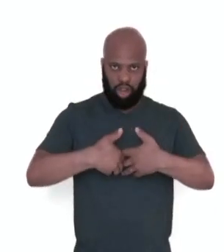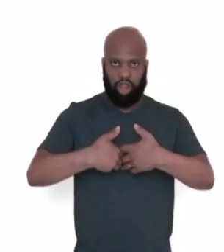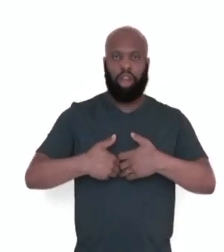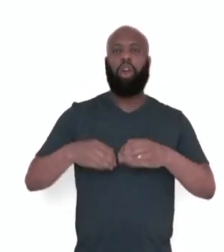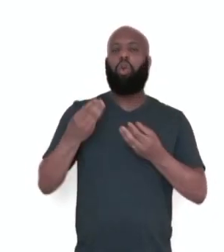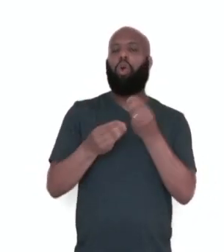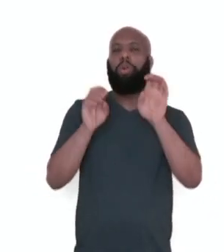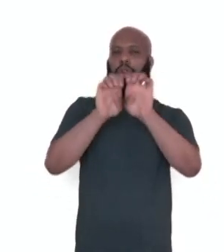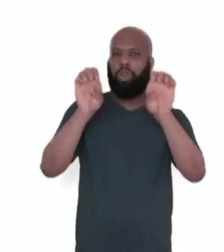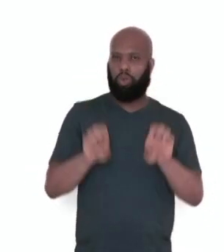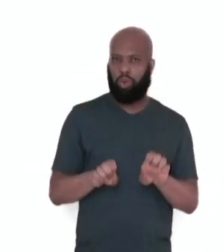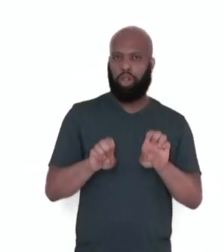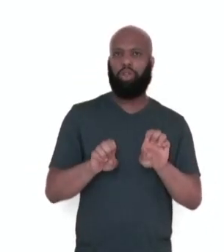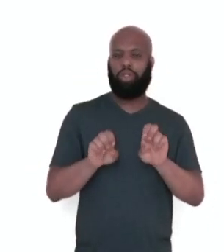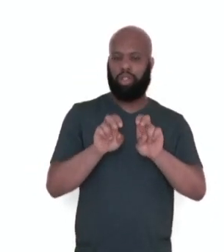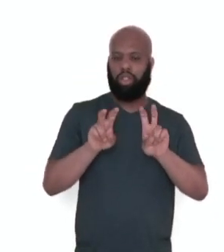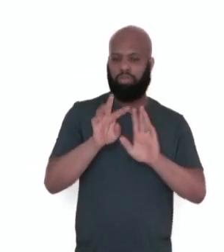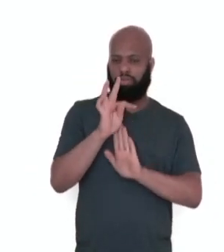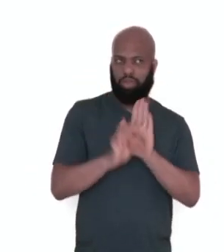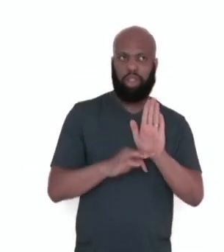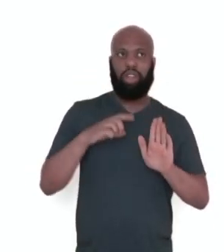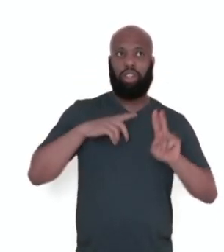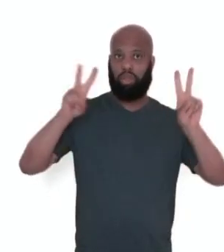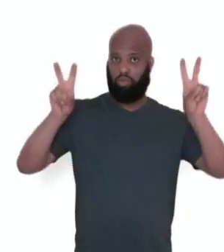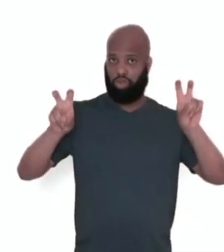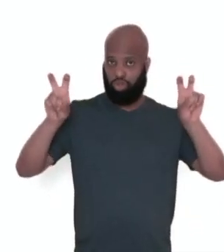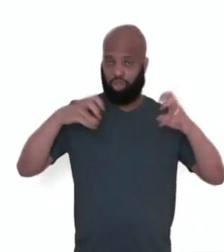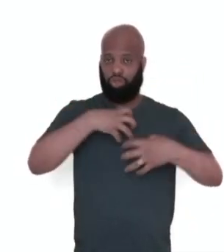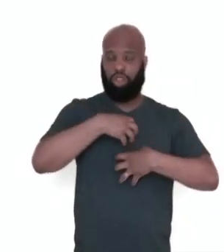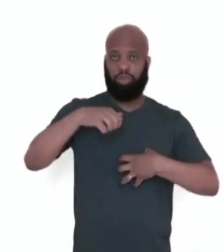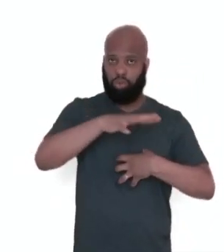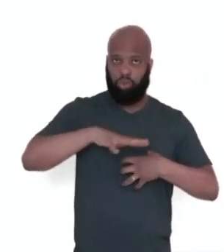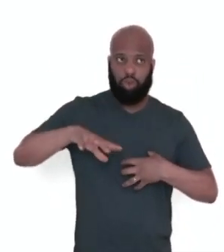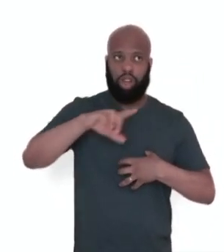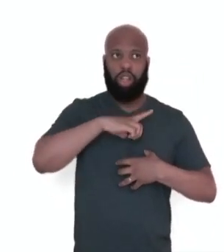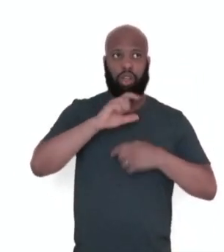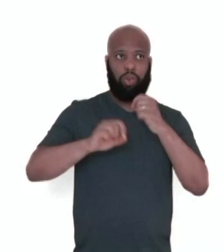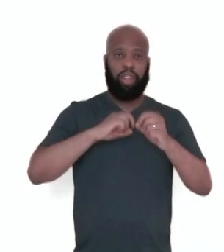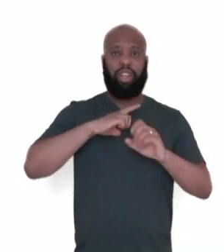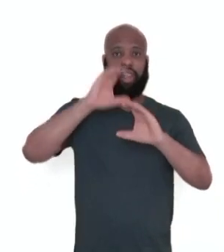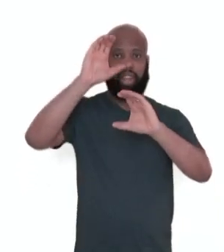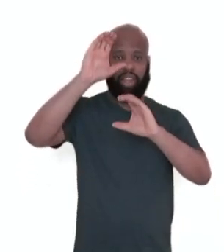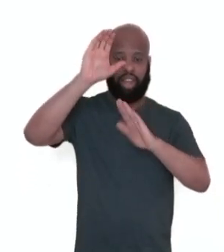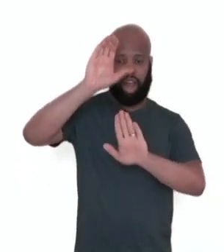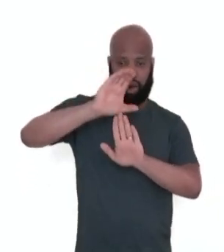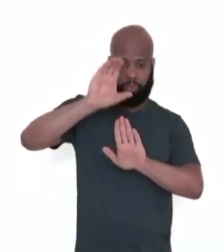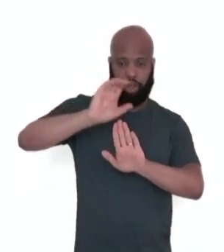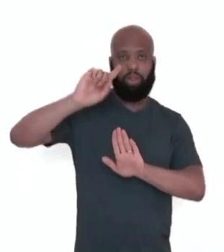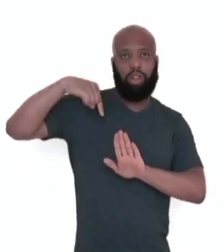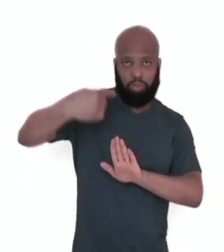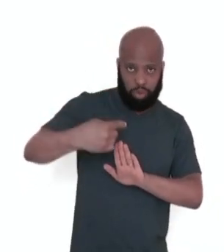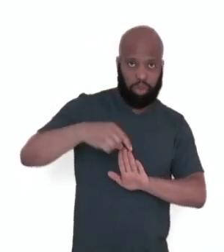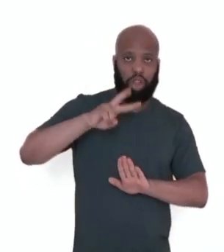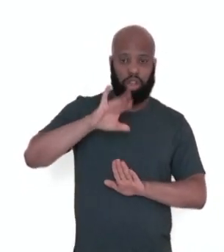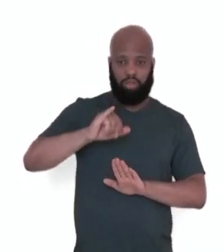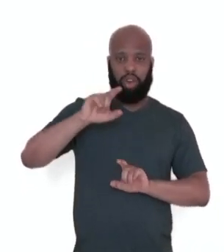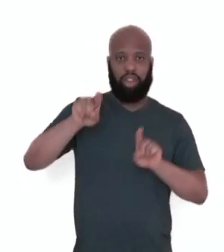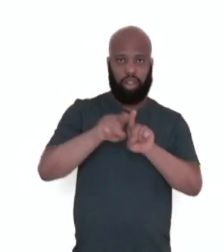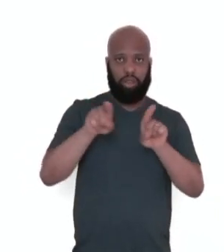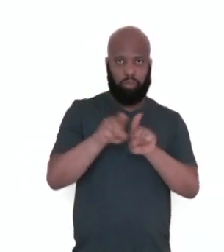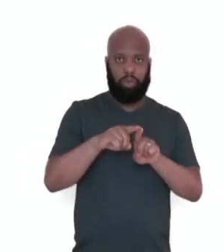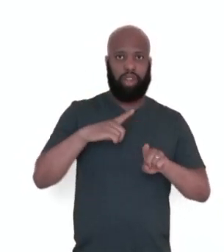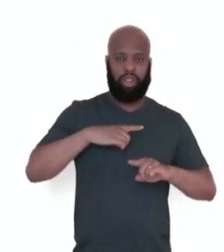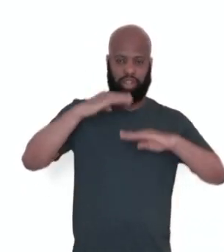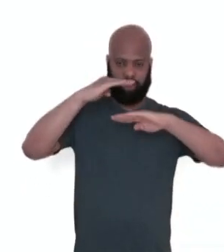texto tem geralmente um título, é um agrupamento mais amplo que se divide em capítulos, que por sua vez são divididos em